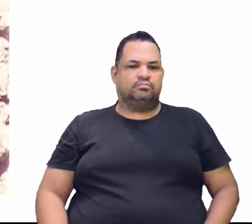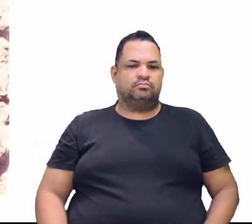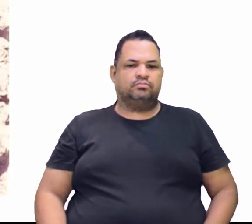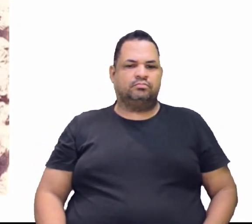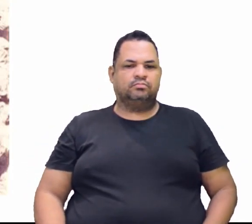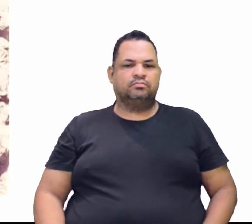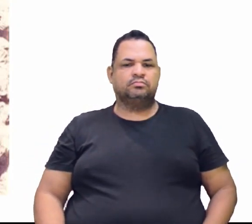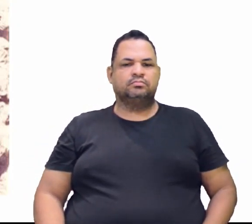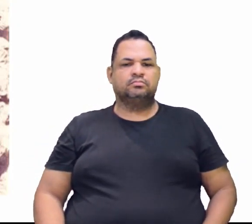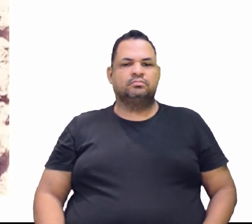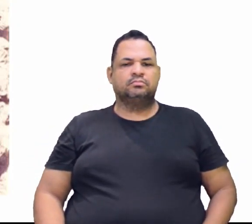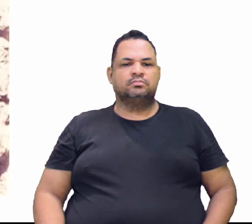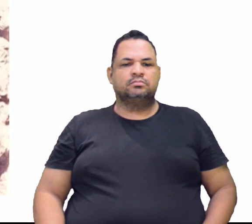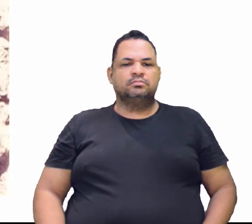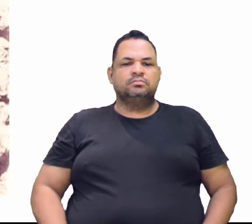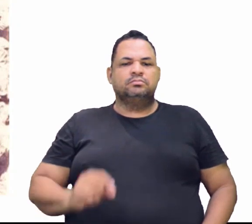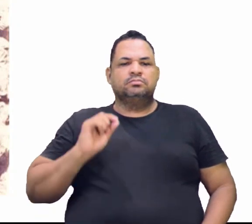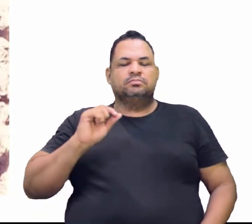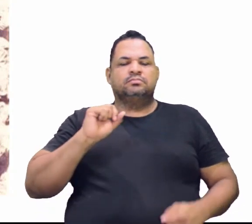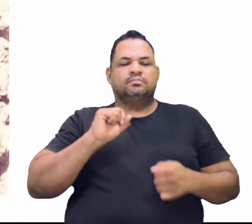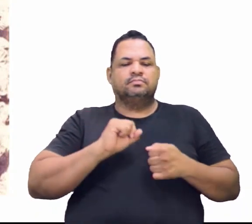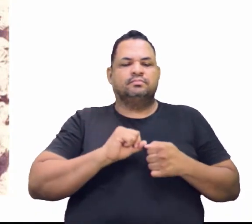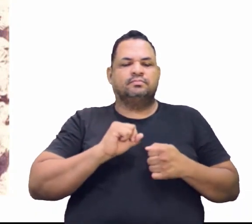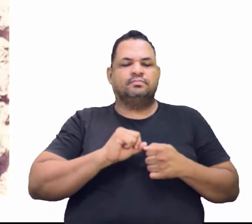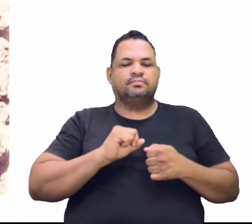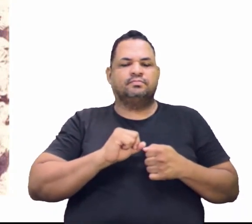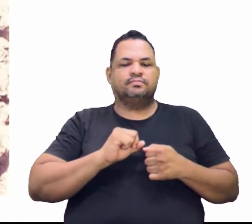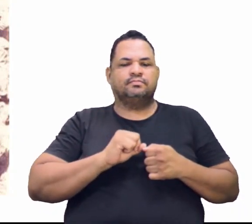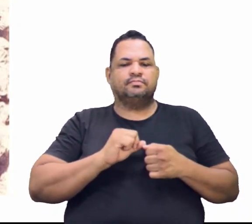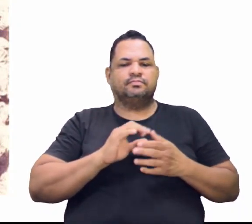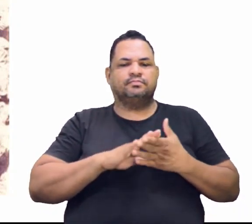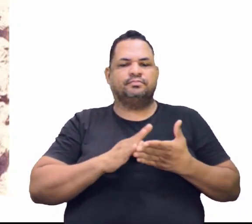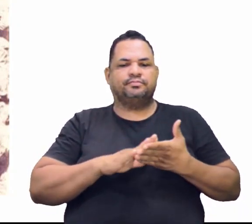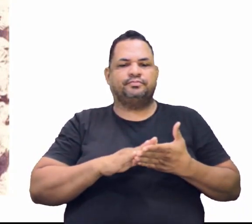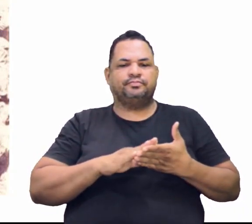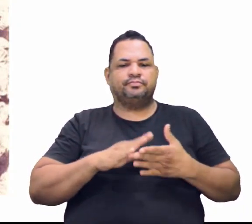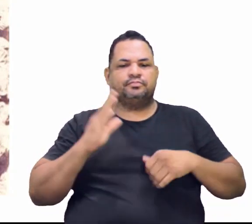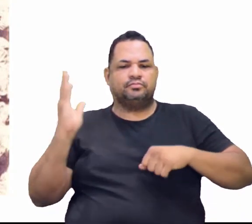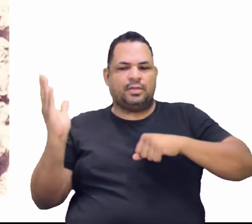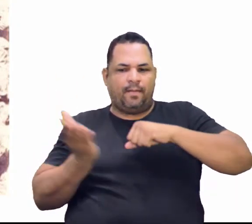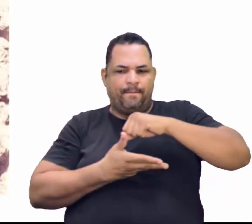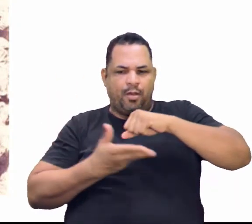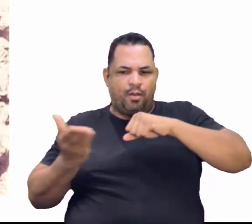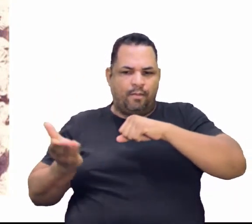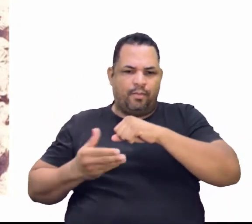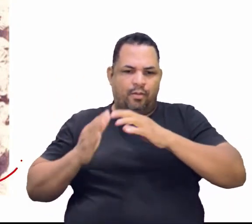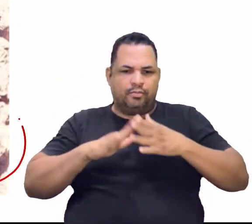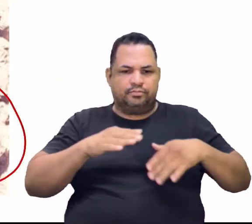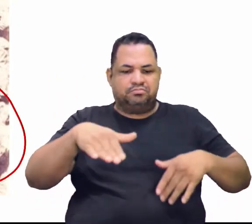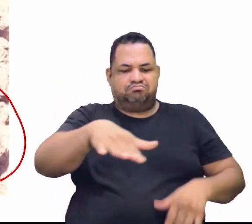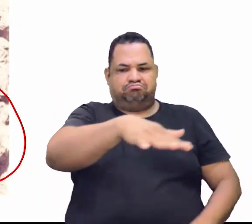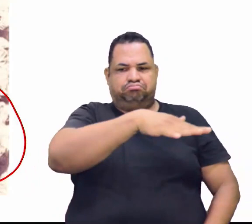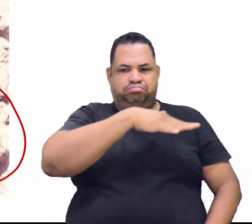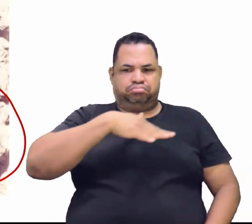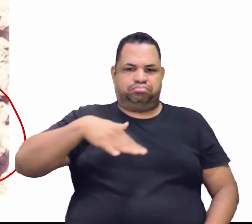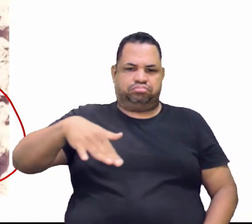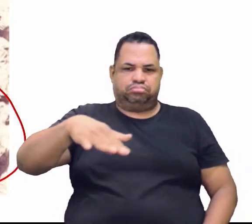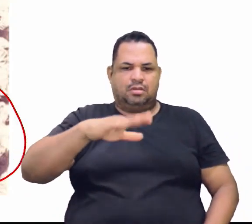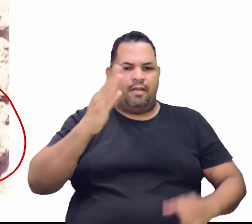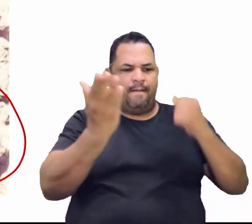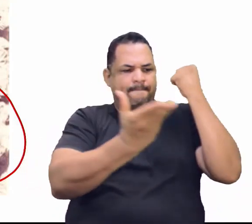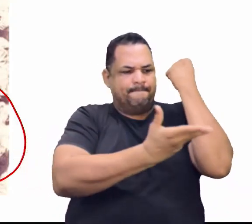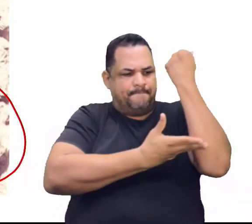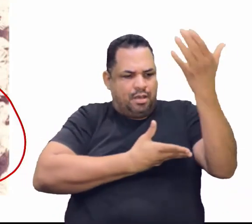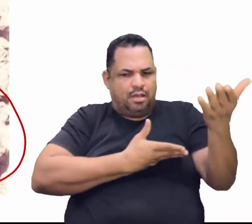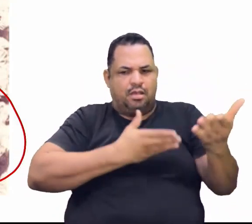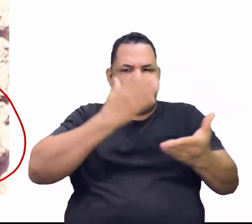só, o que eles fizeram? Abriam uma clareira, vocês estão vendo aqui, toda essa mata ela foi